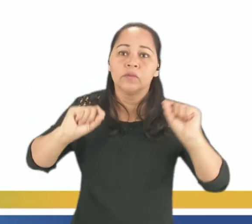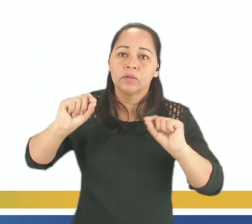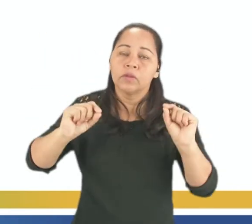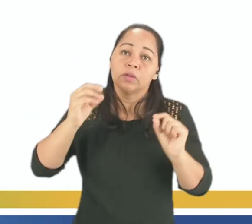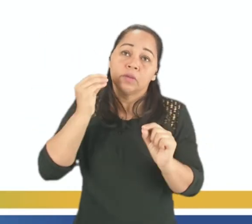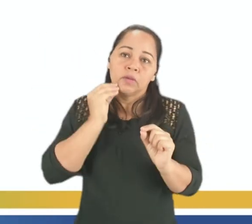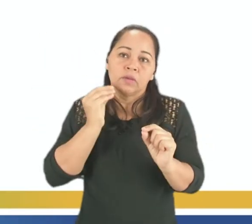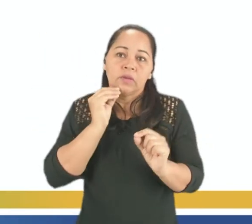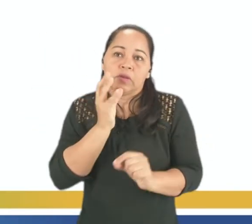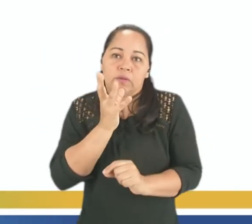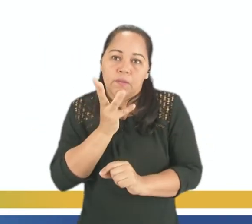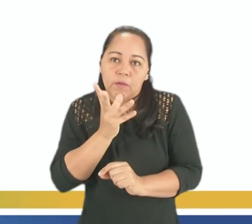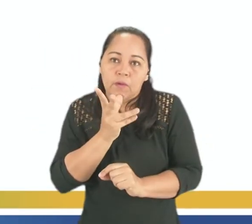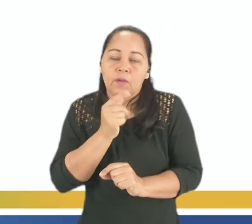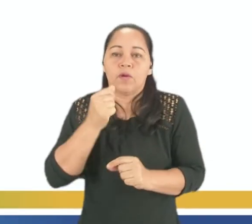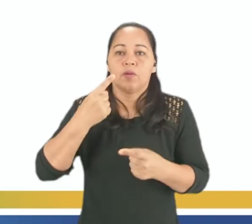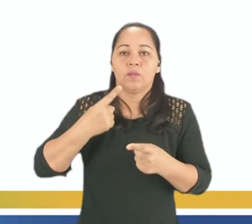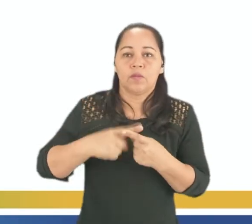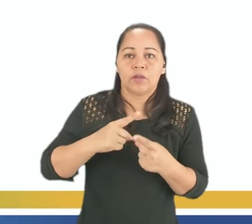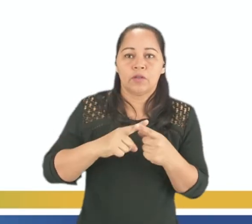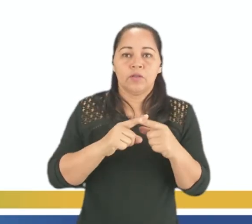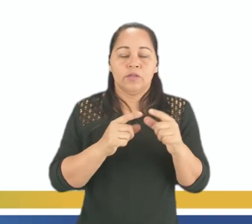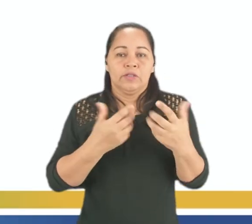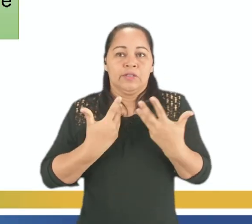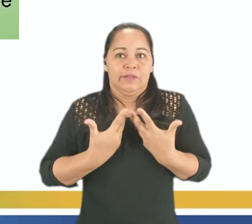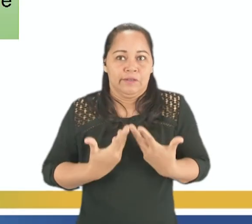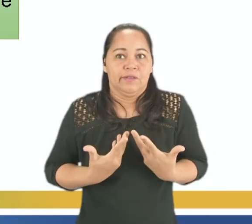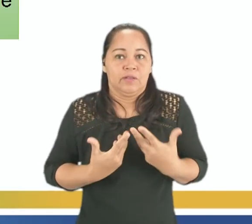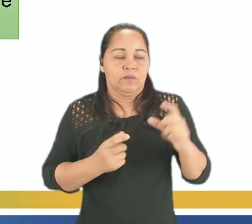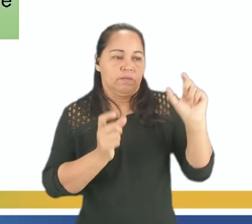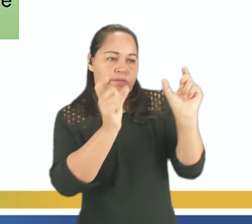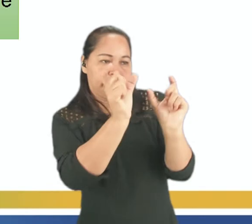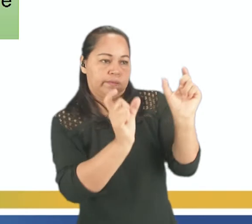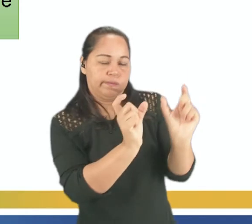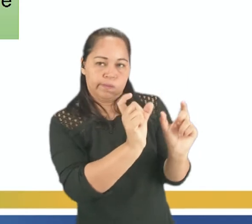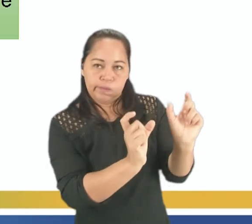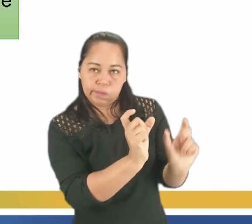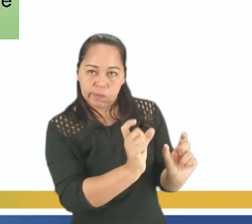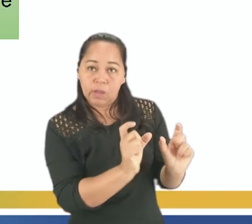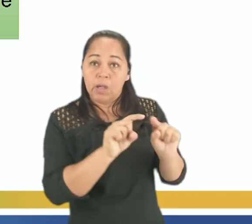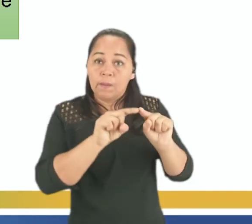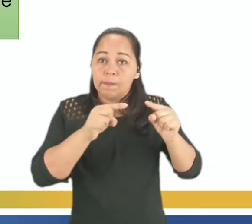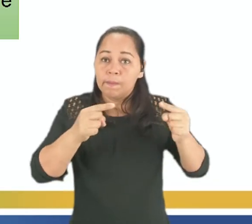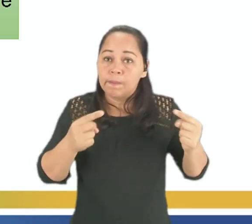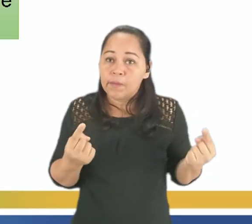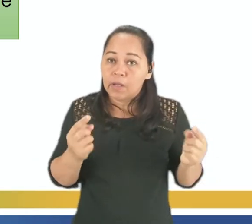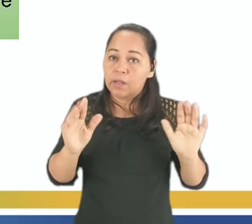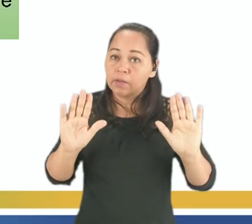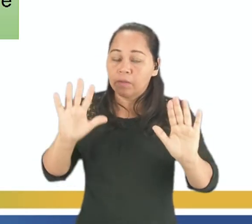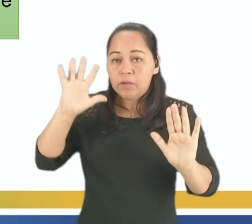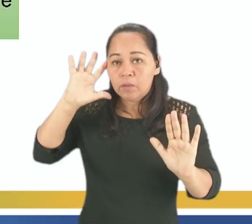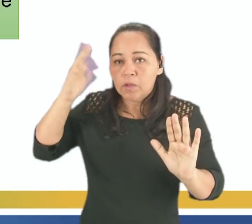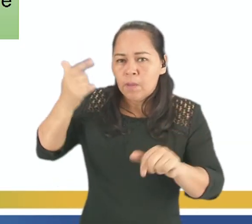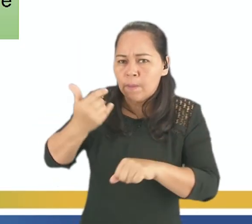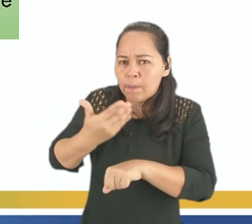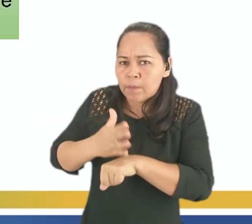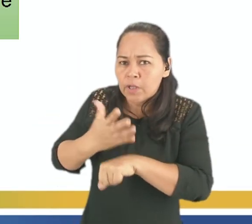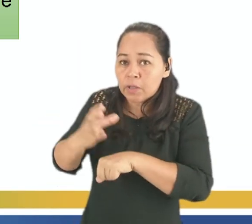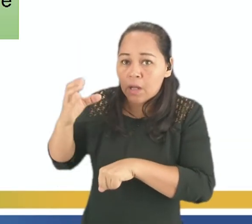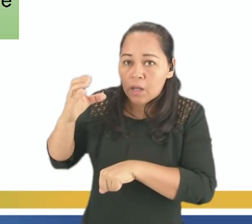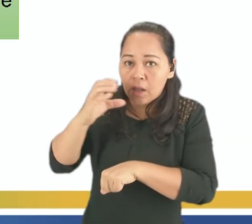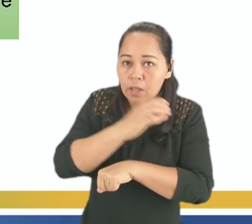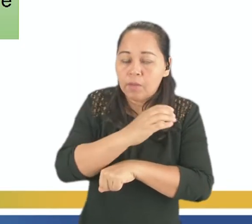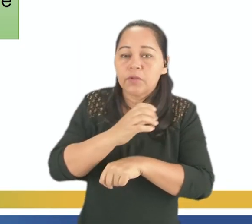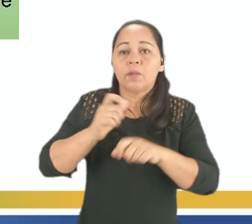ser um pouco demorado e até mesmo cansativo. Para recorrer a uma forma de resolução mais prática, nós